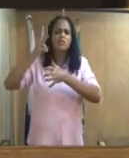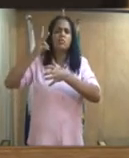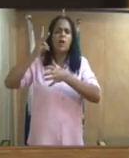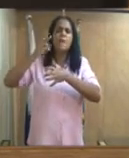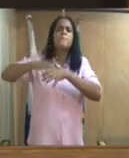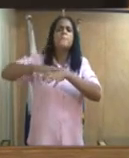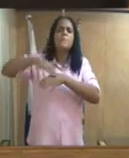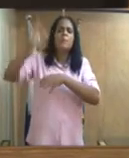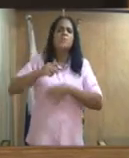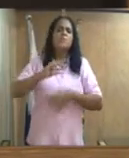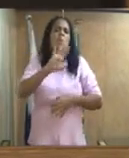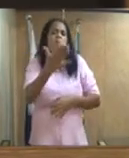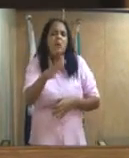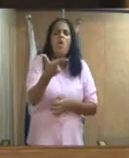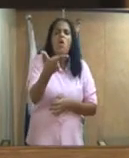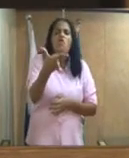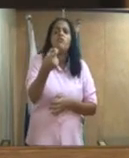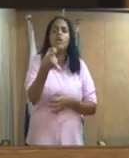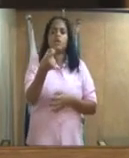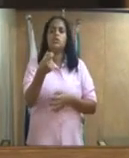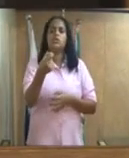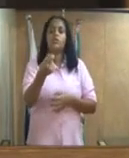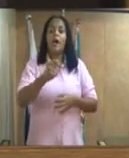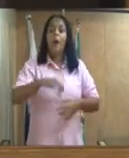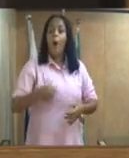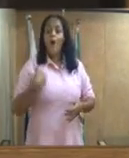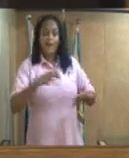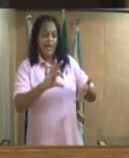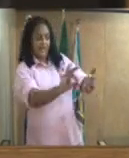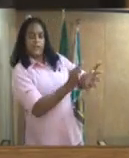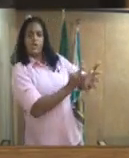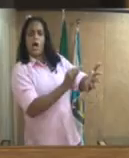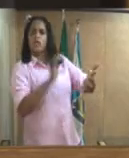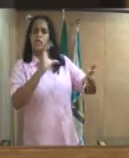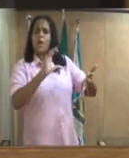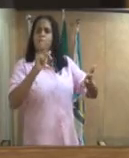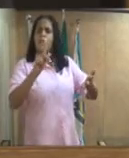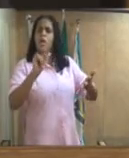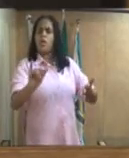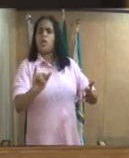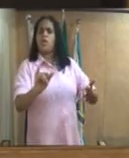precisamente 20, tiveram a coragem de assinar essa CPI.